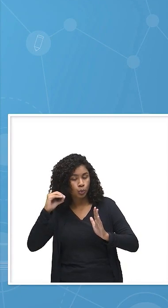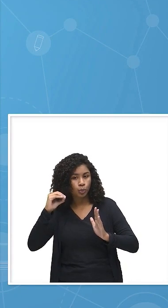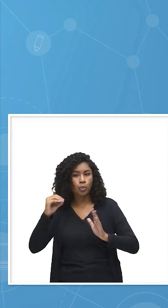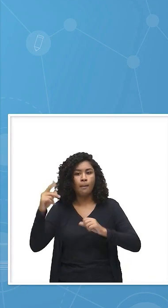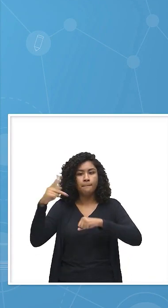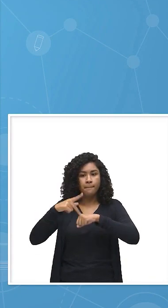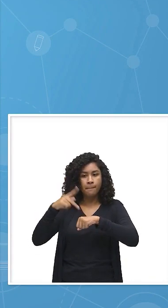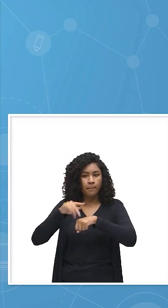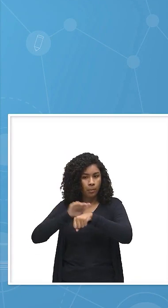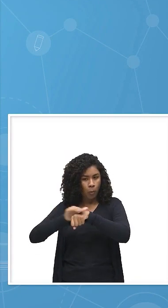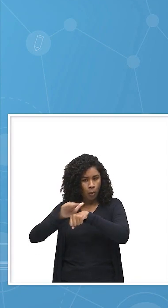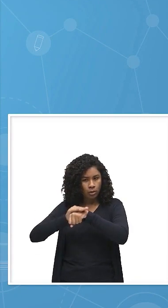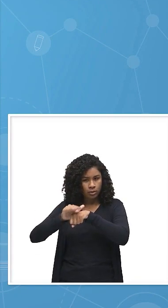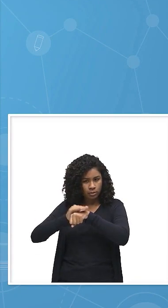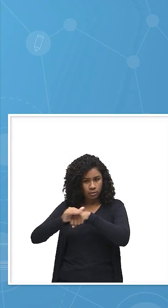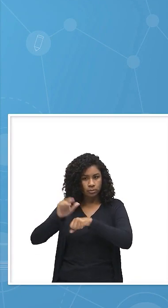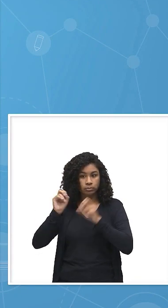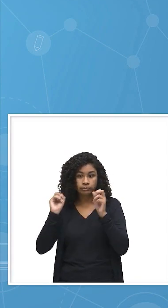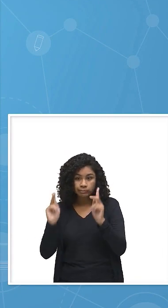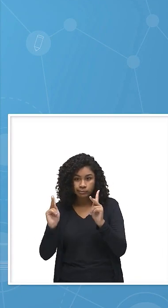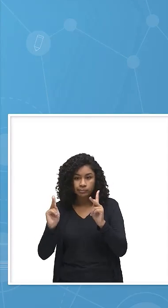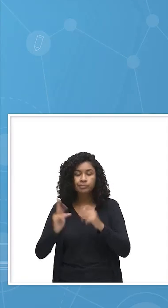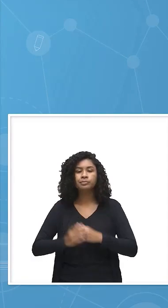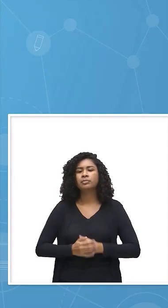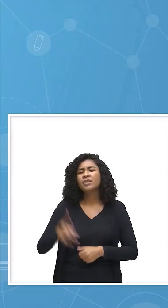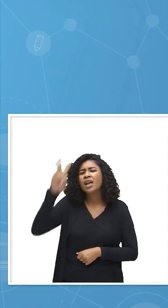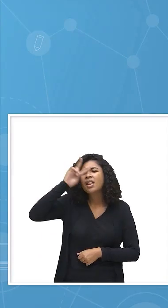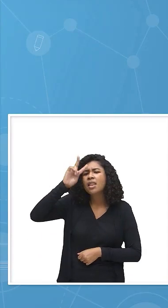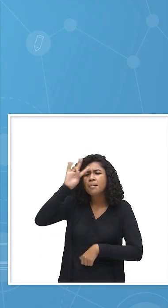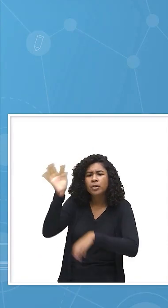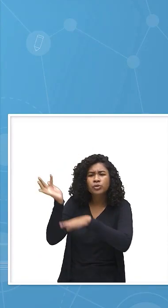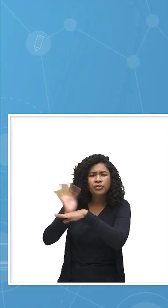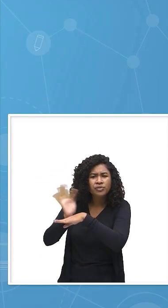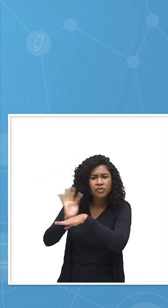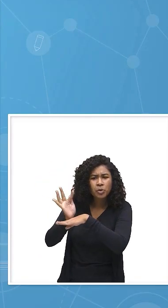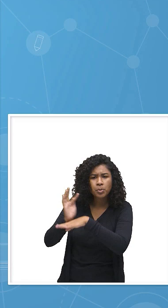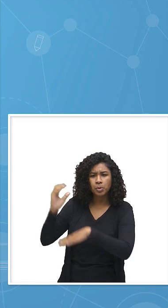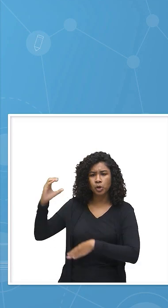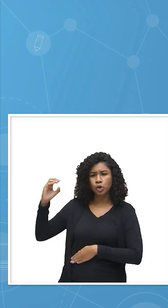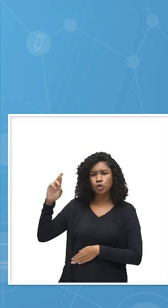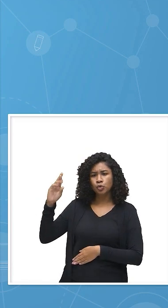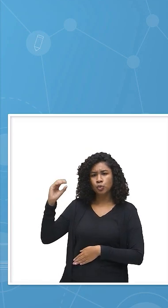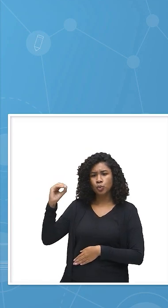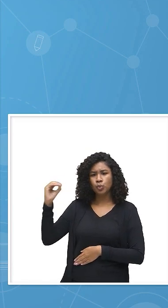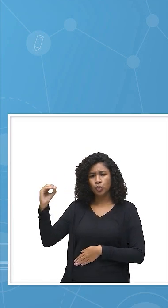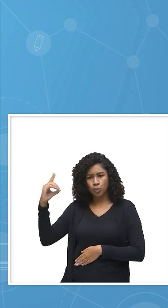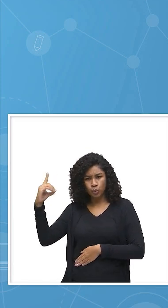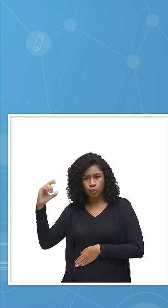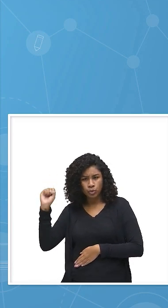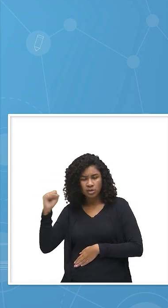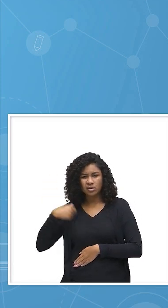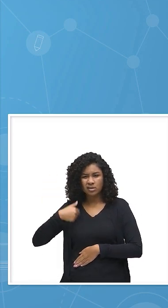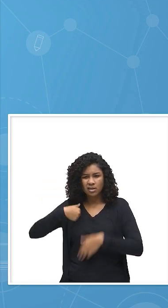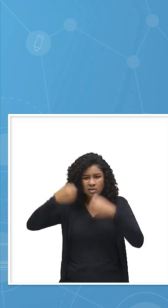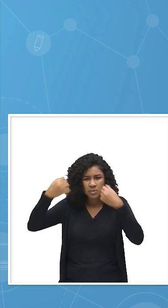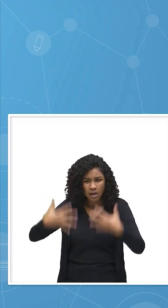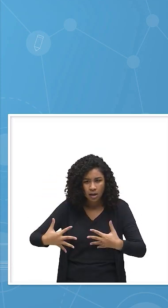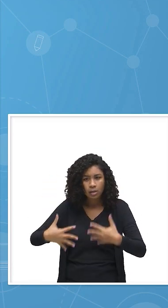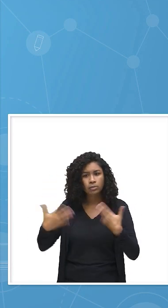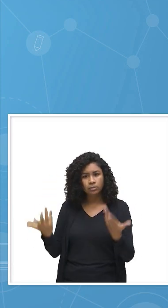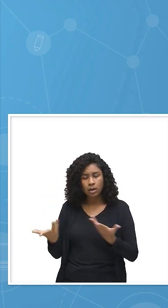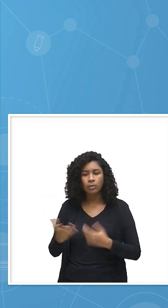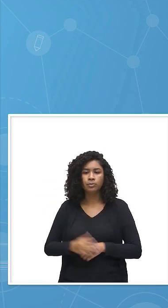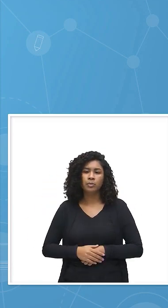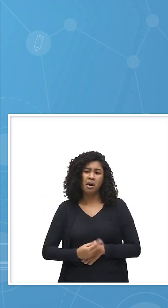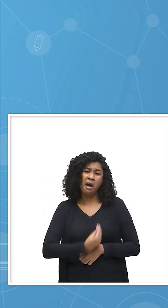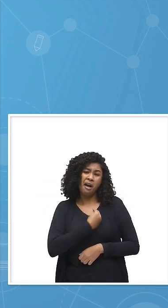como era muito difícil conseguir alimentos naquela época, a expectativa de vida era muito baixa. As pessoas viviam no Paleolítico até